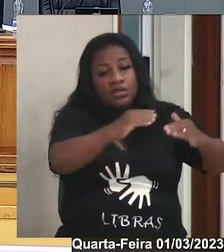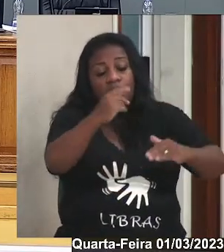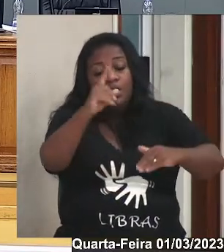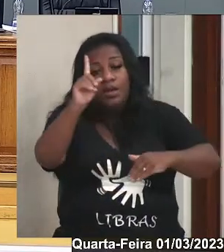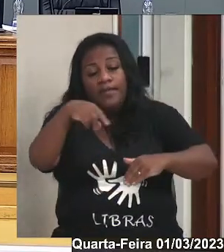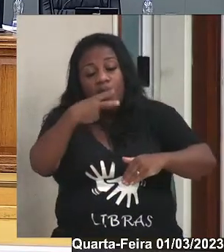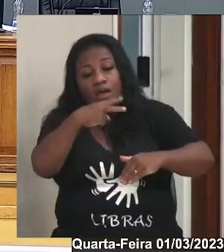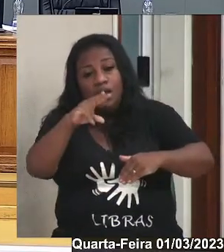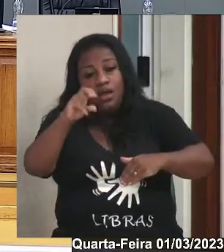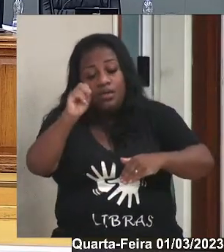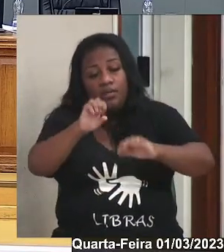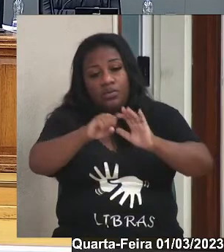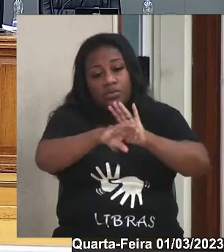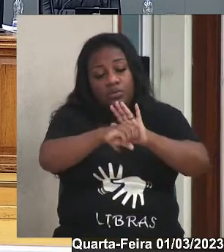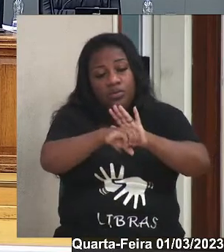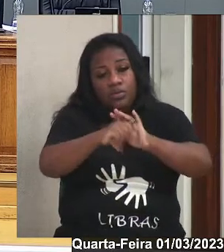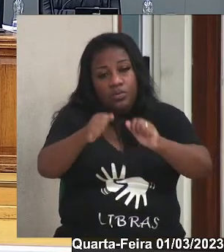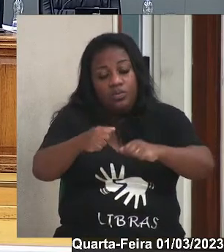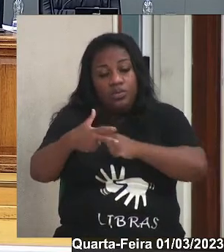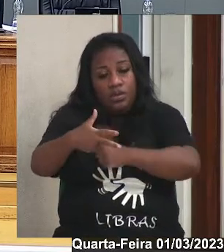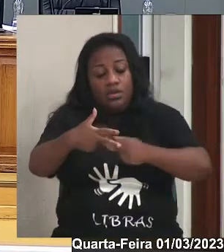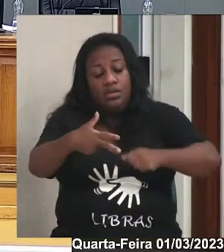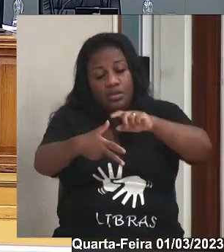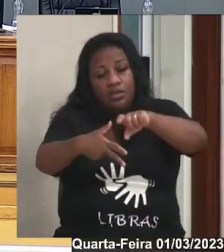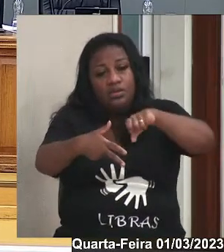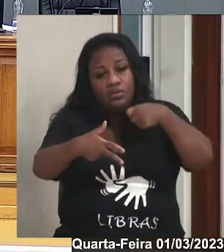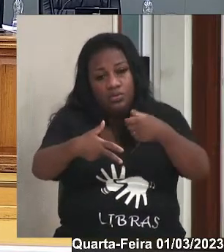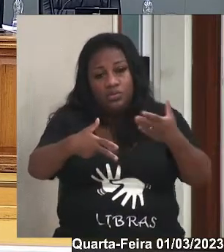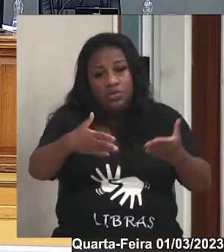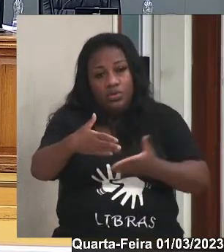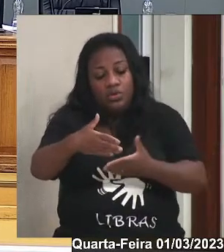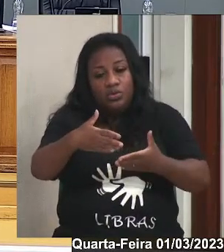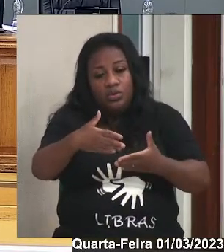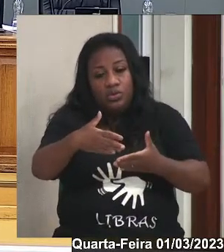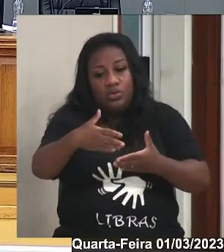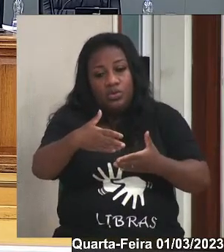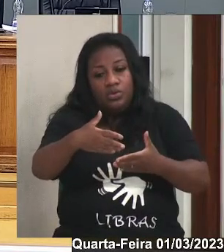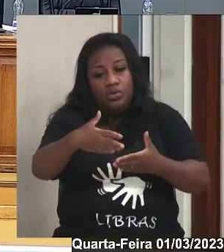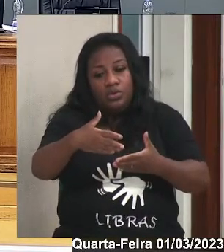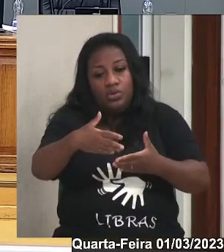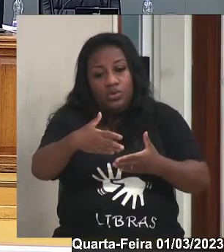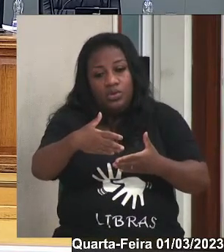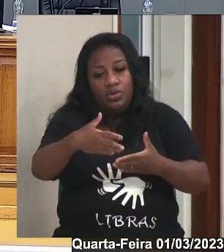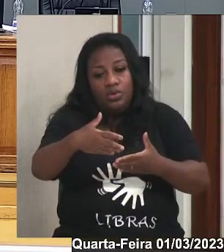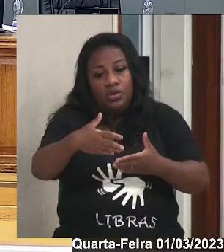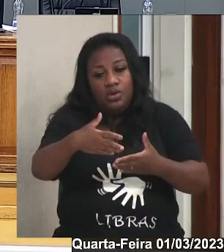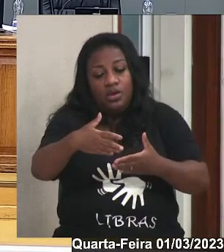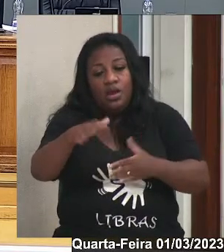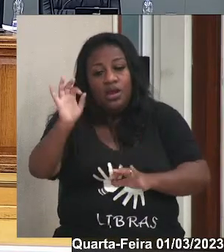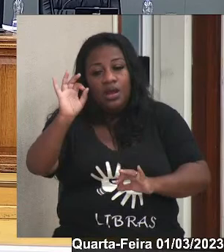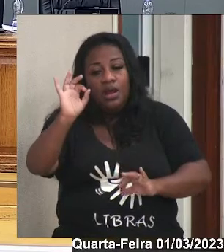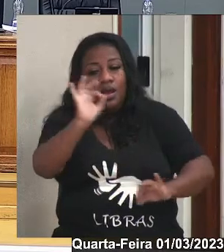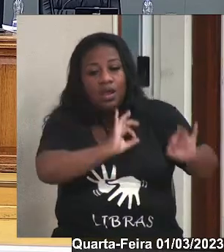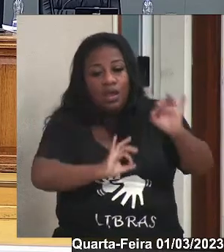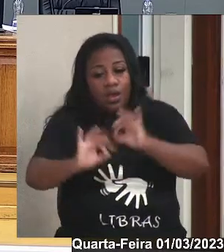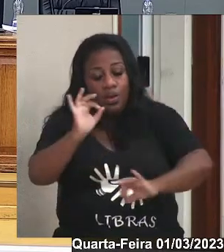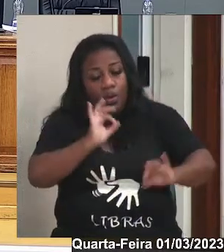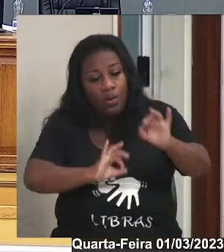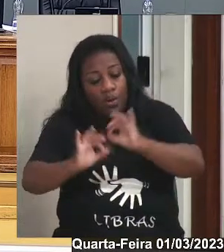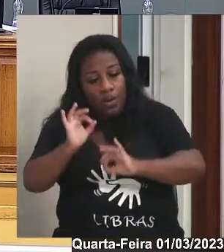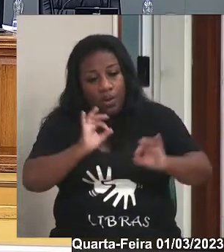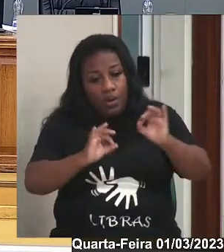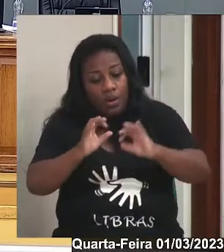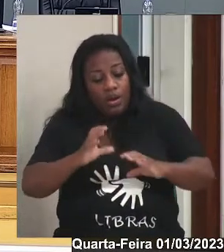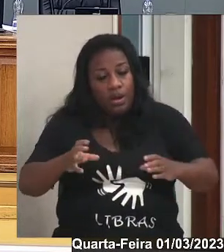Indicação 20/2023. Indica ao chefe do Poder Executivo Municipal que seja efetuado estudo para regularização fundiária